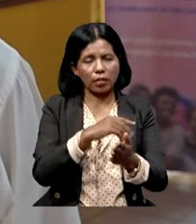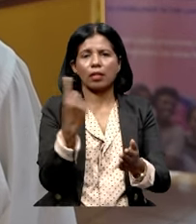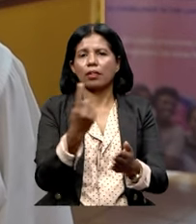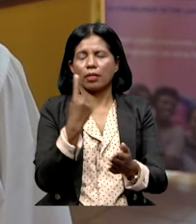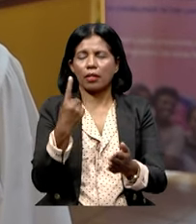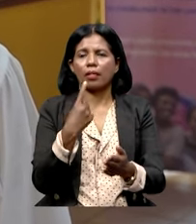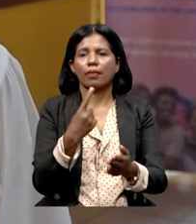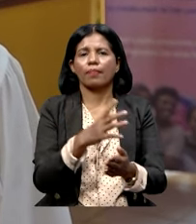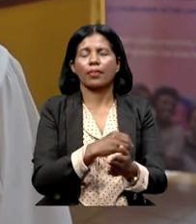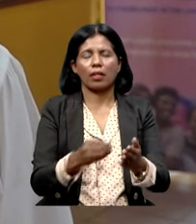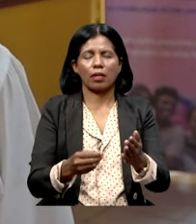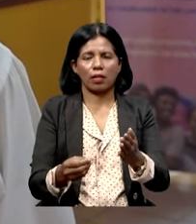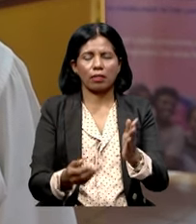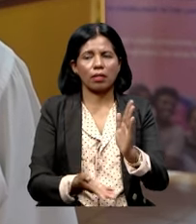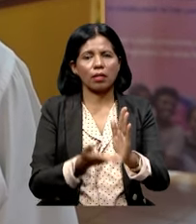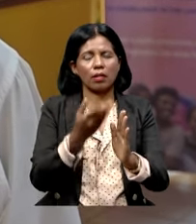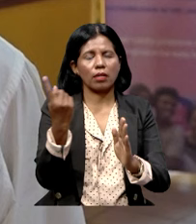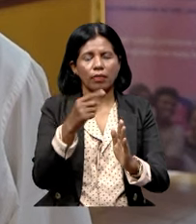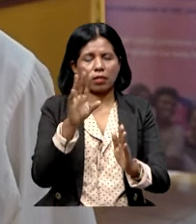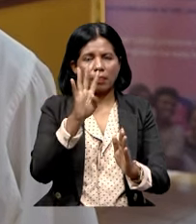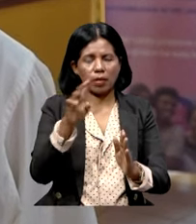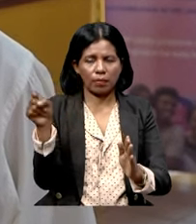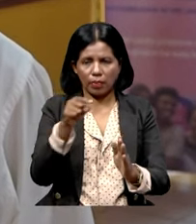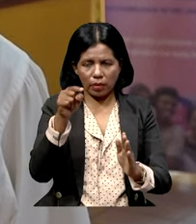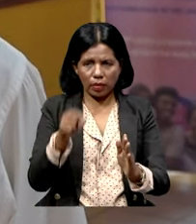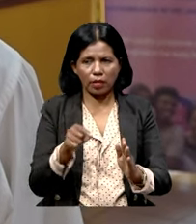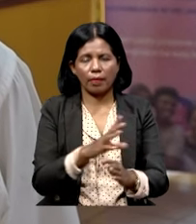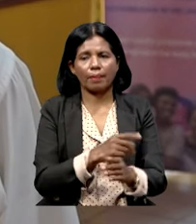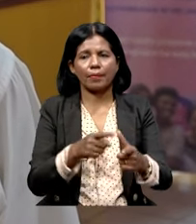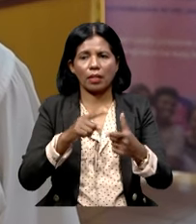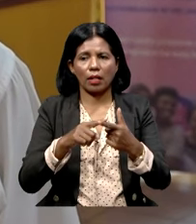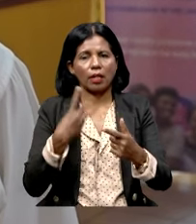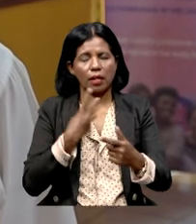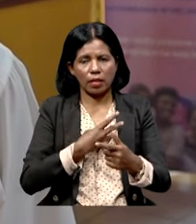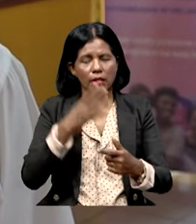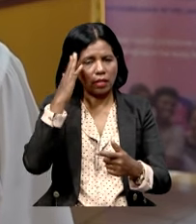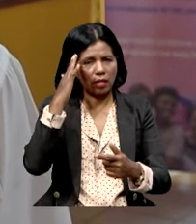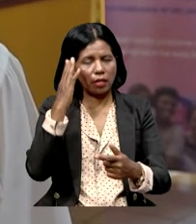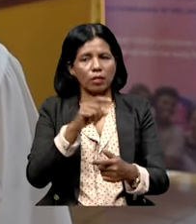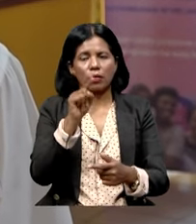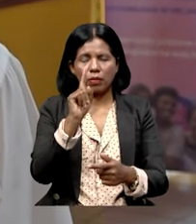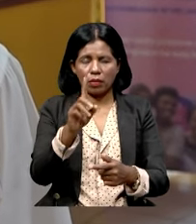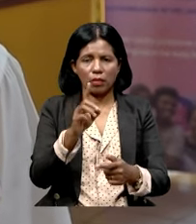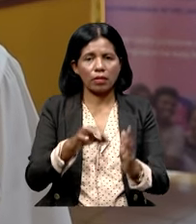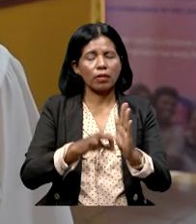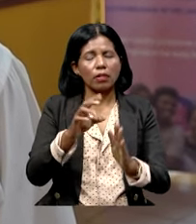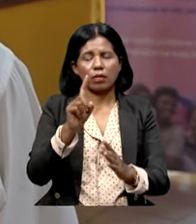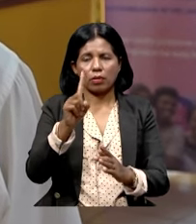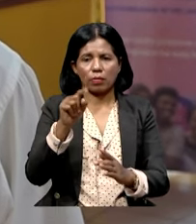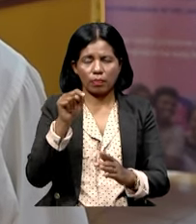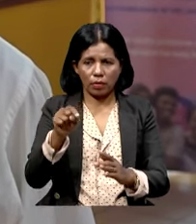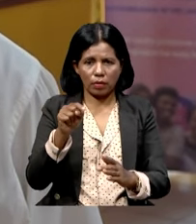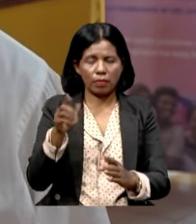na fatia inflação menos de 4%. Portanto, se a inflação anual está tendo que inflação 1.8% nem